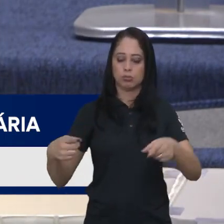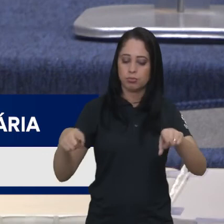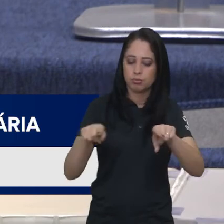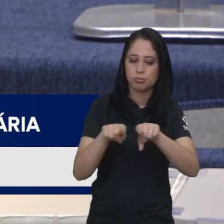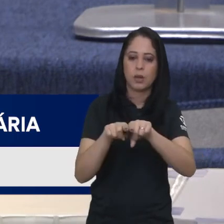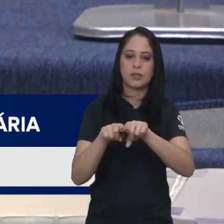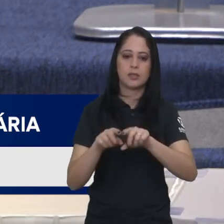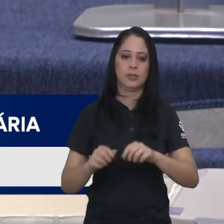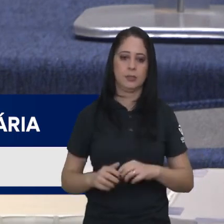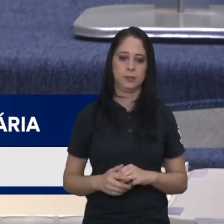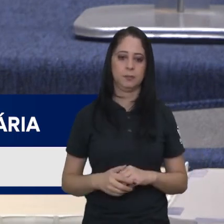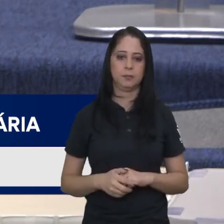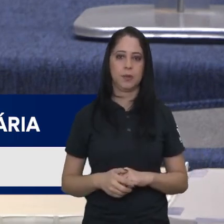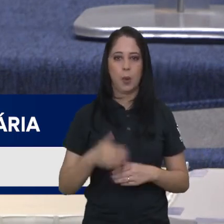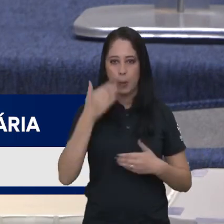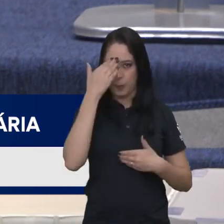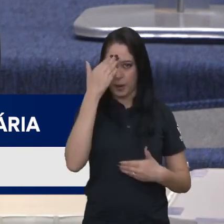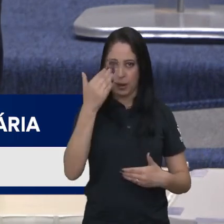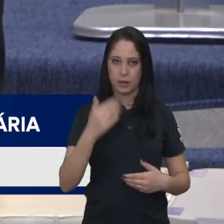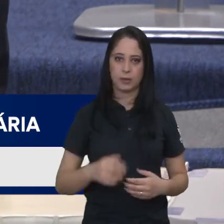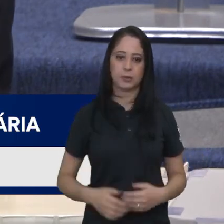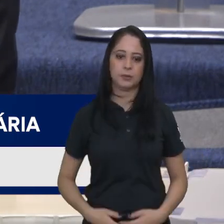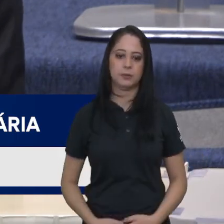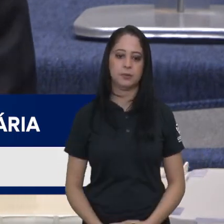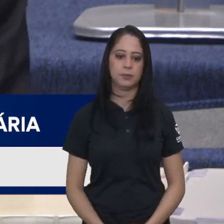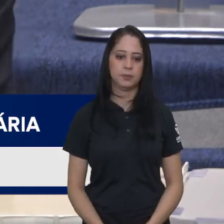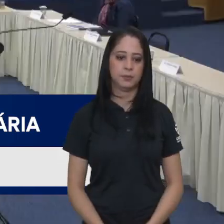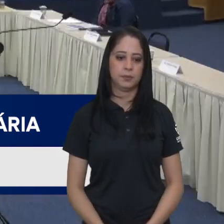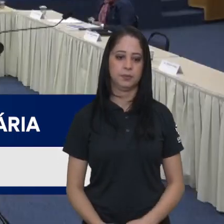parceira nessa iniciativa. Conte com a gente. Muito obrigado.